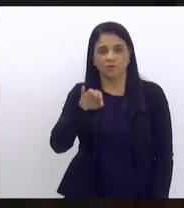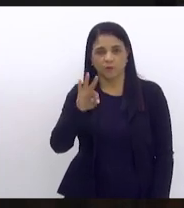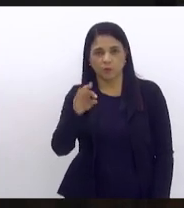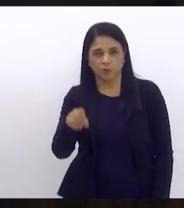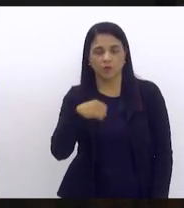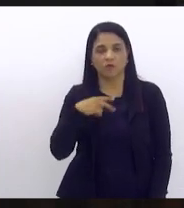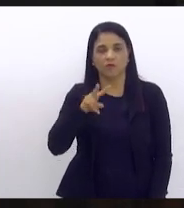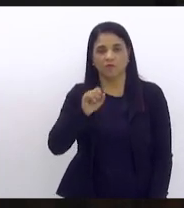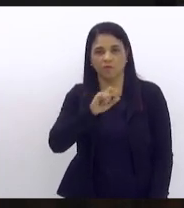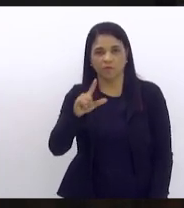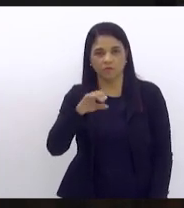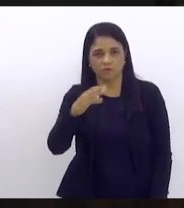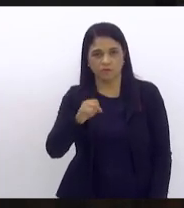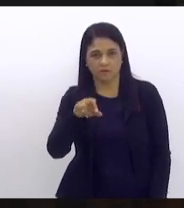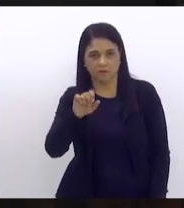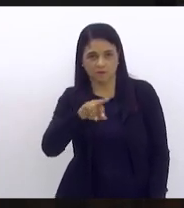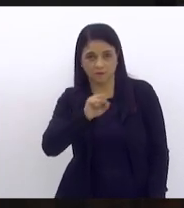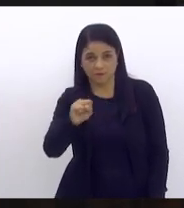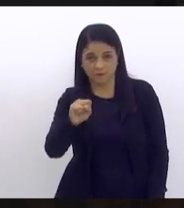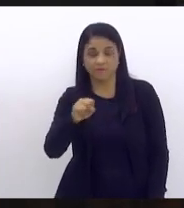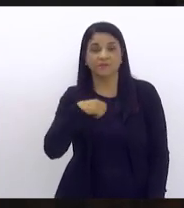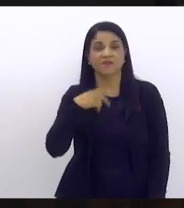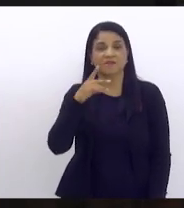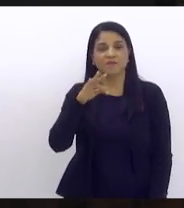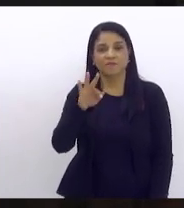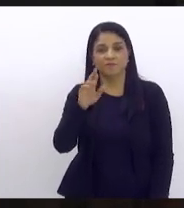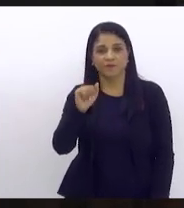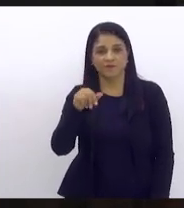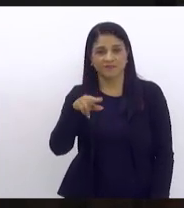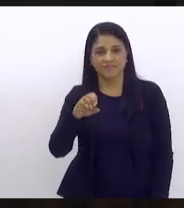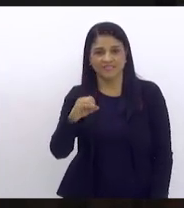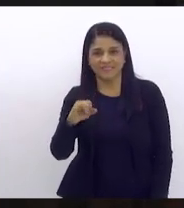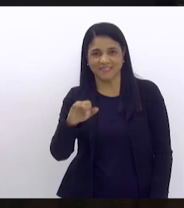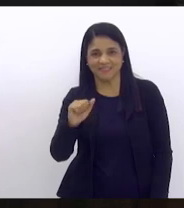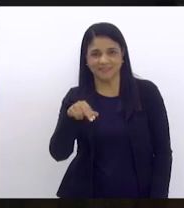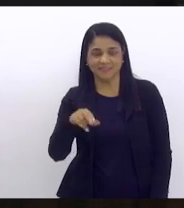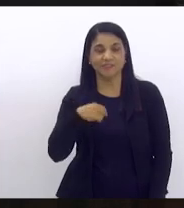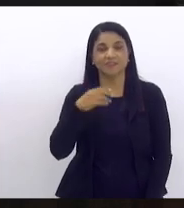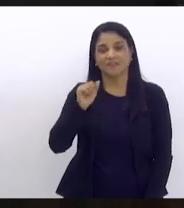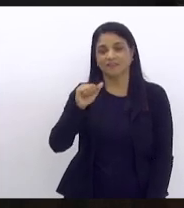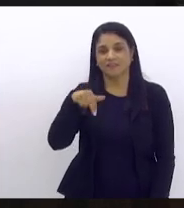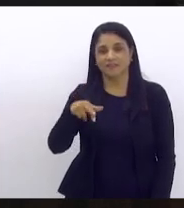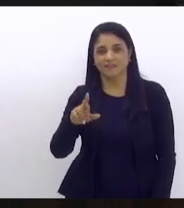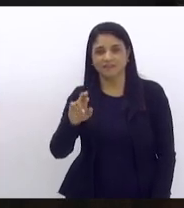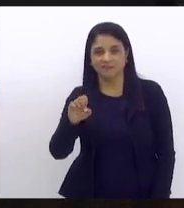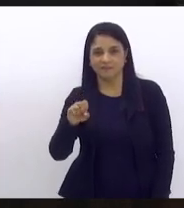Lopes, Val Ceasa, Franciane Mota e Anderson Moraes, pendendo de pareceres